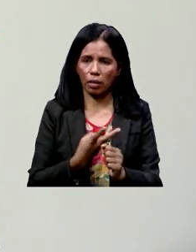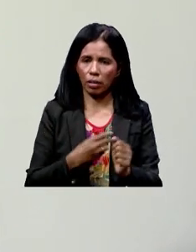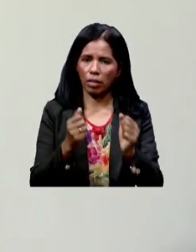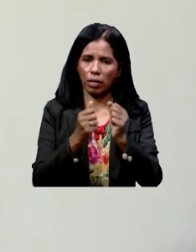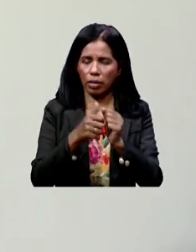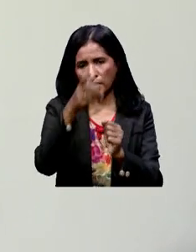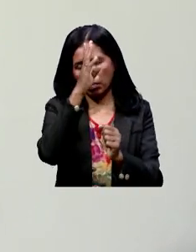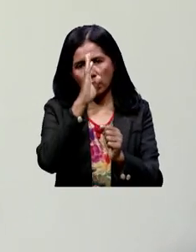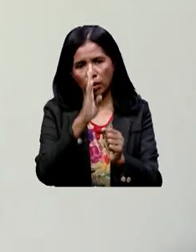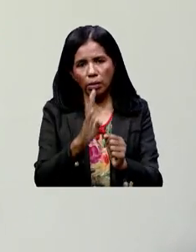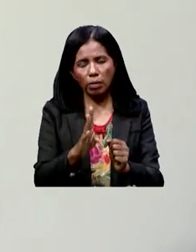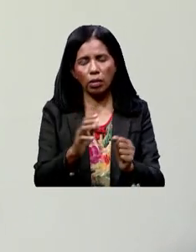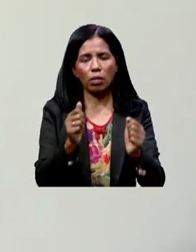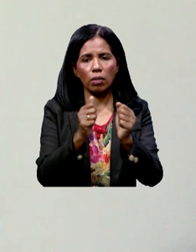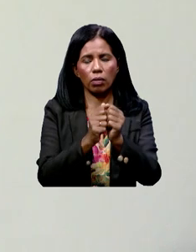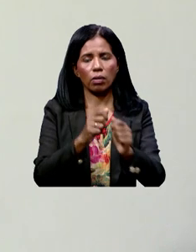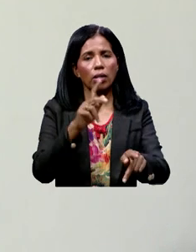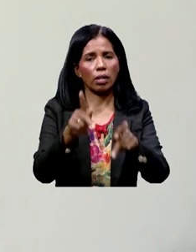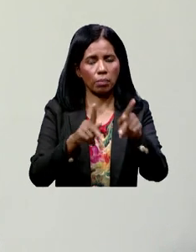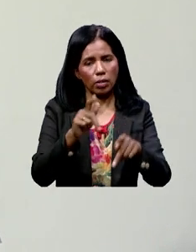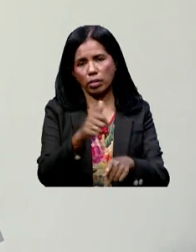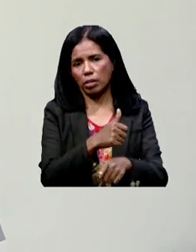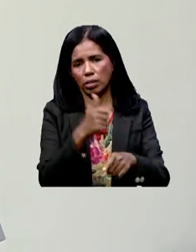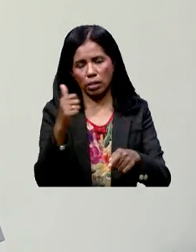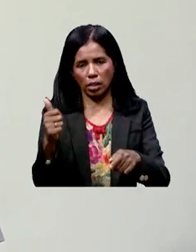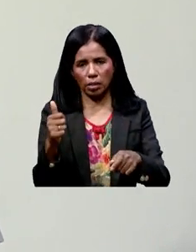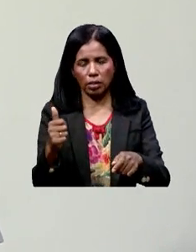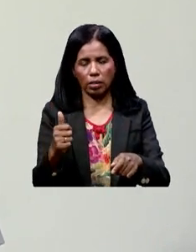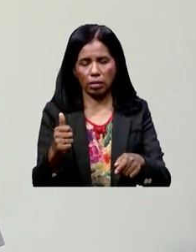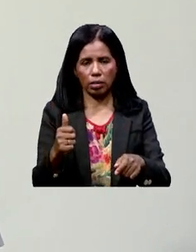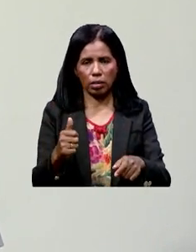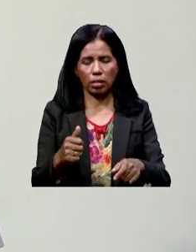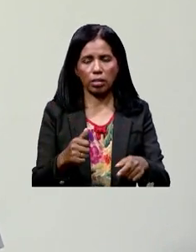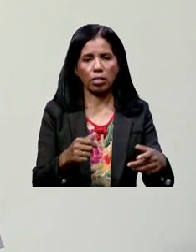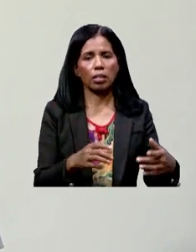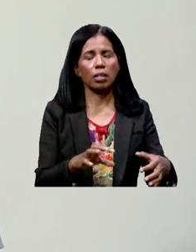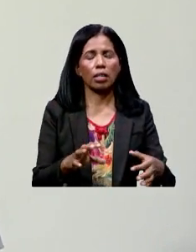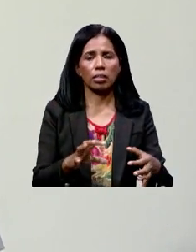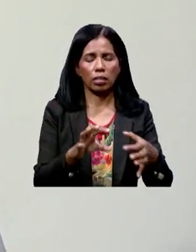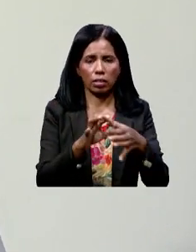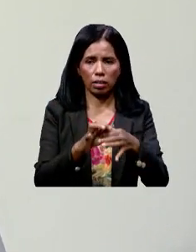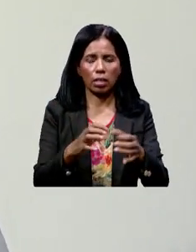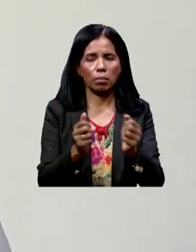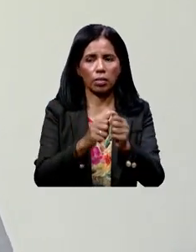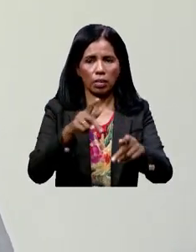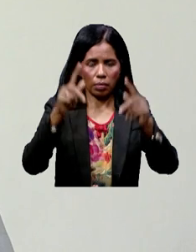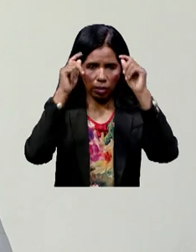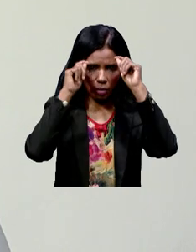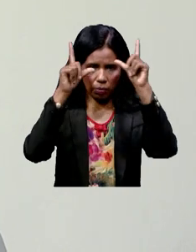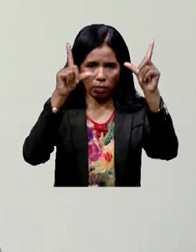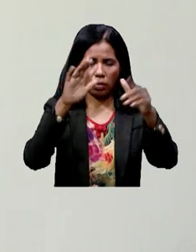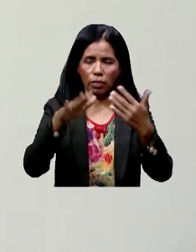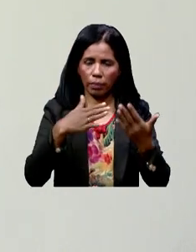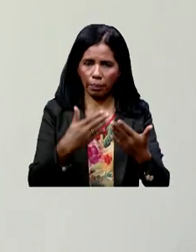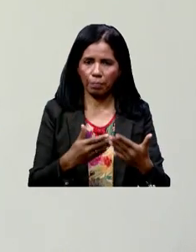romak no mos relasaun ho itani maluk sire di liu relasaun entre timoroan sire.